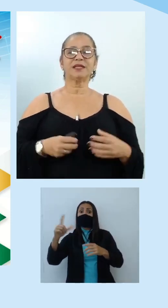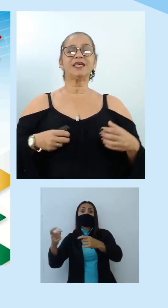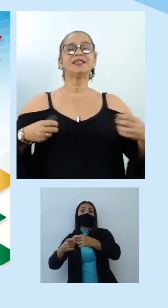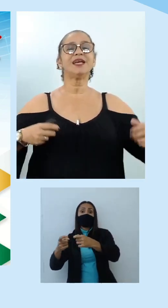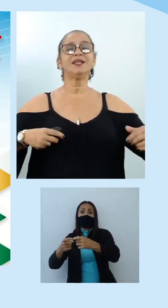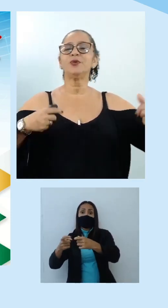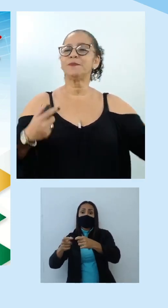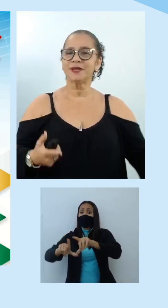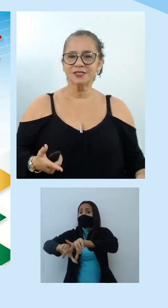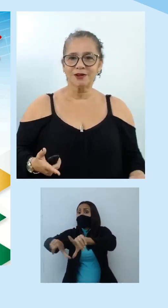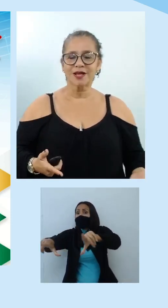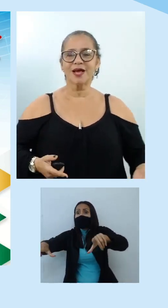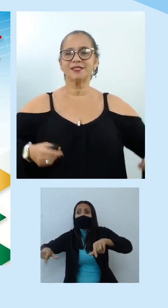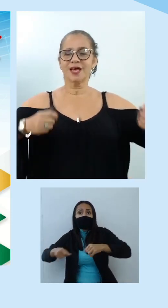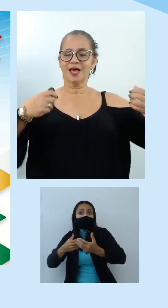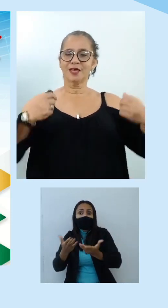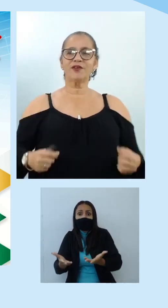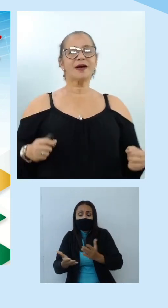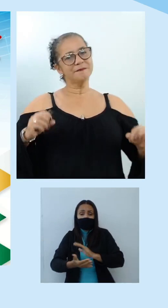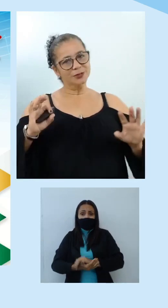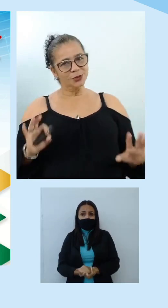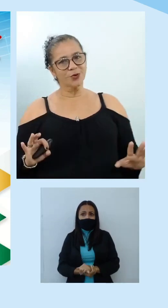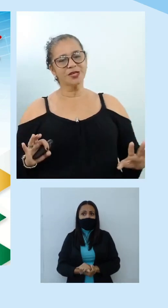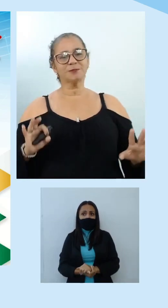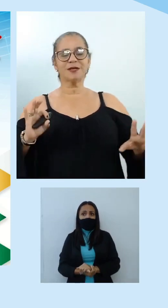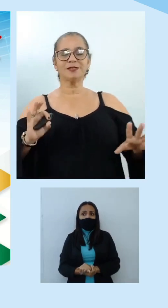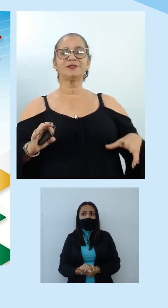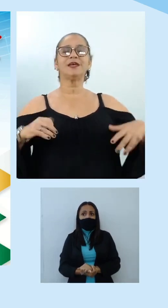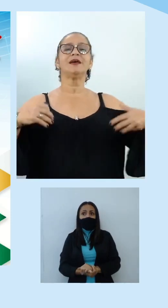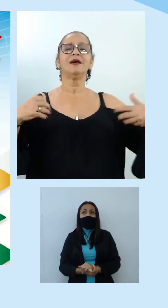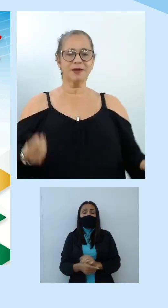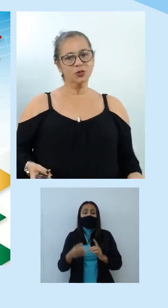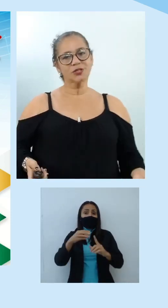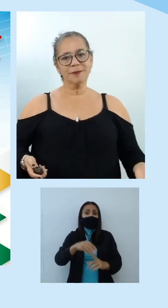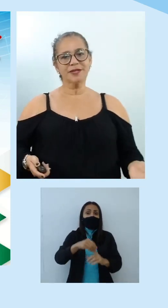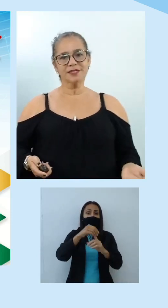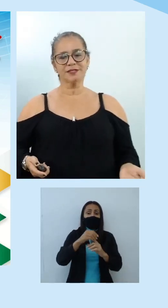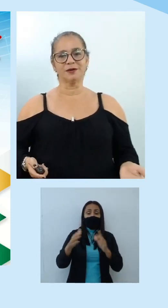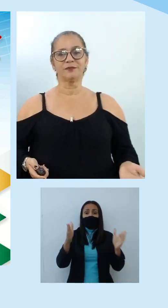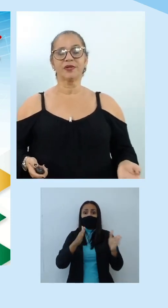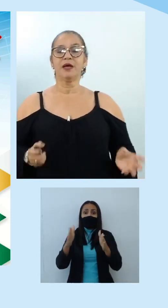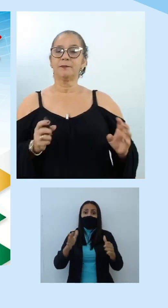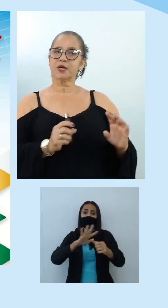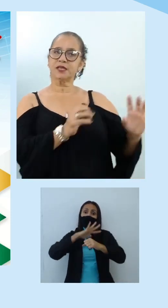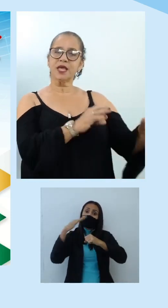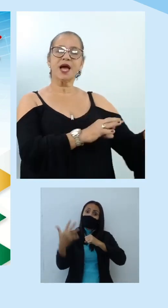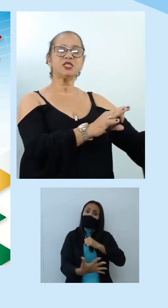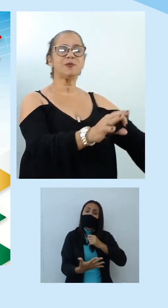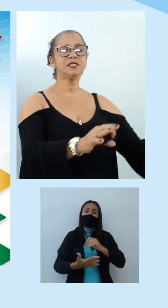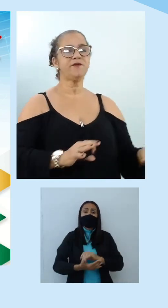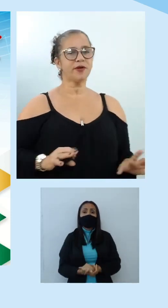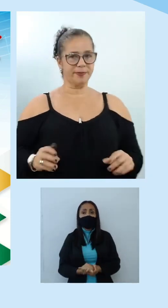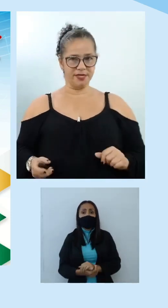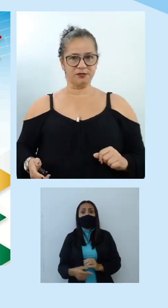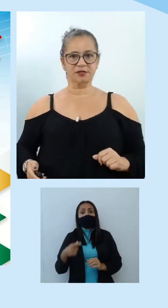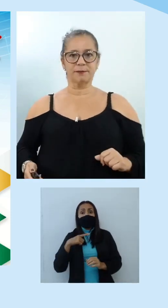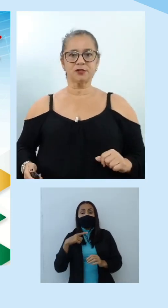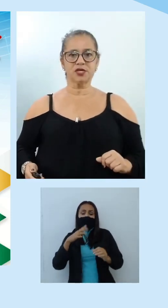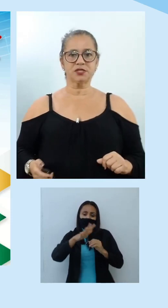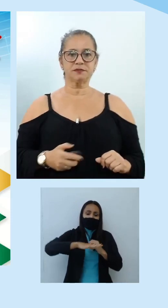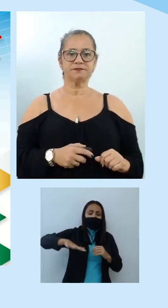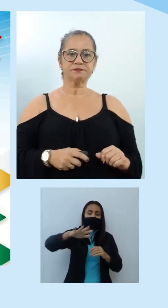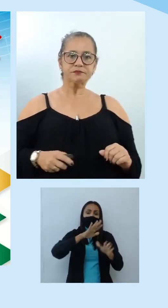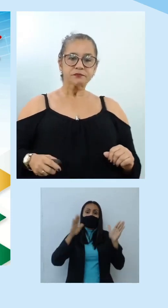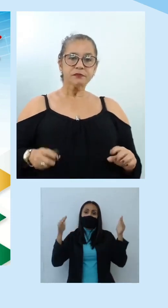cuidados para tentar não ir para esses locais e ficar menos doentes para não ter mais contaminação, porque tem área específica para isso, tá